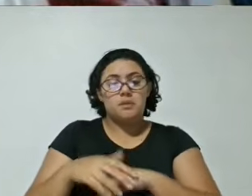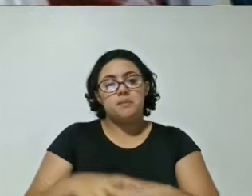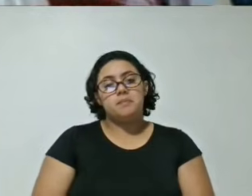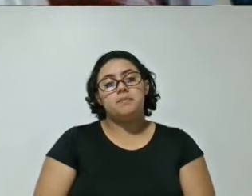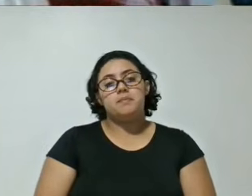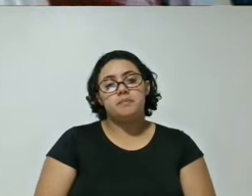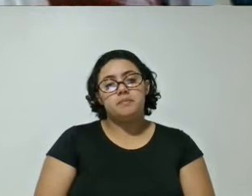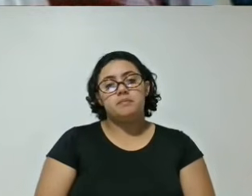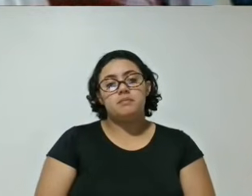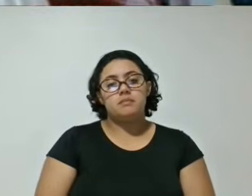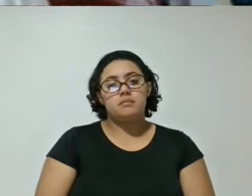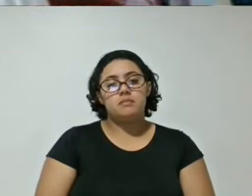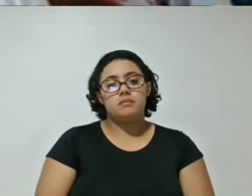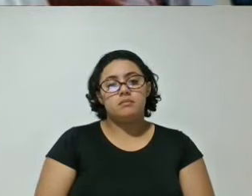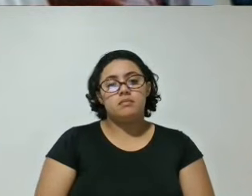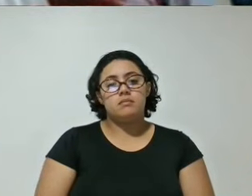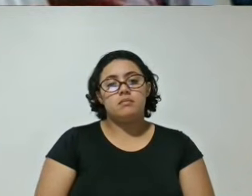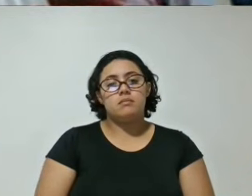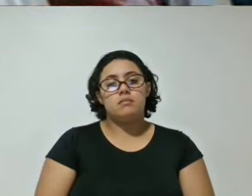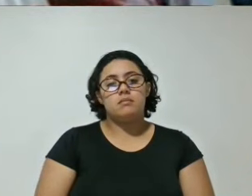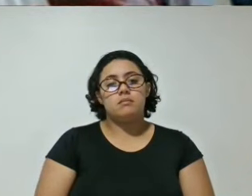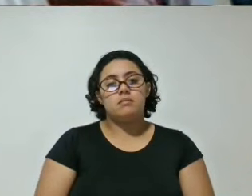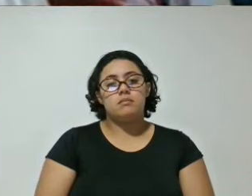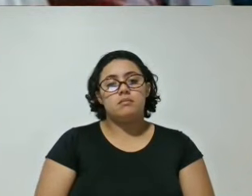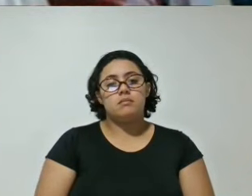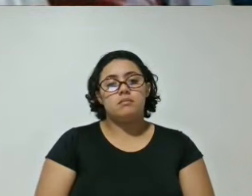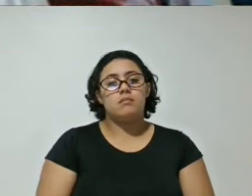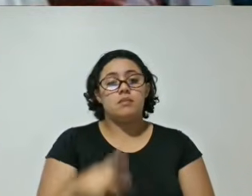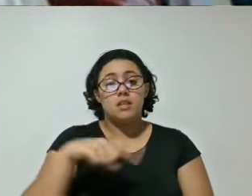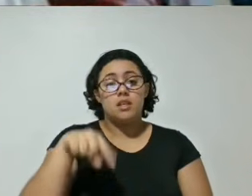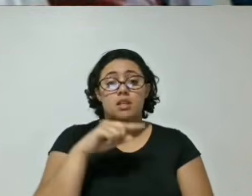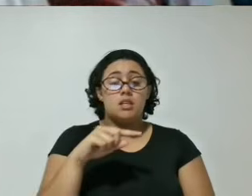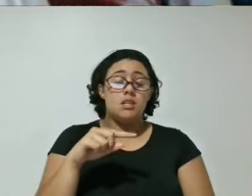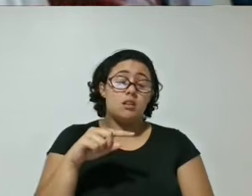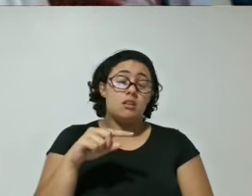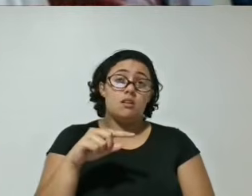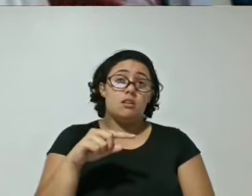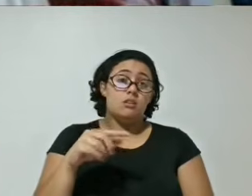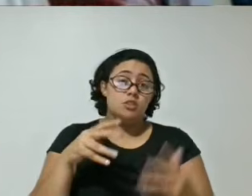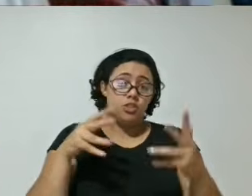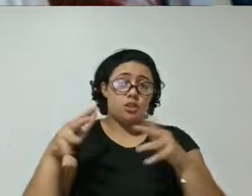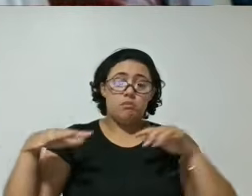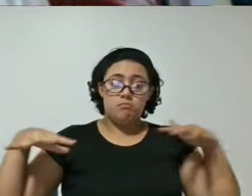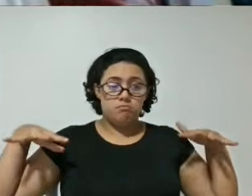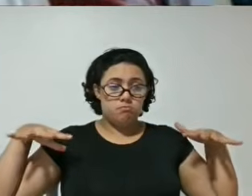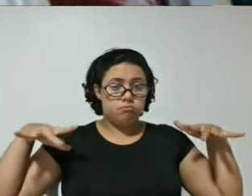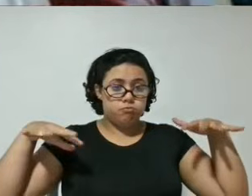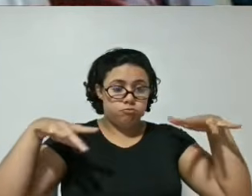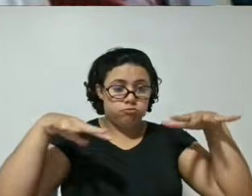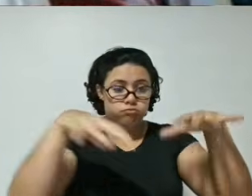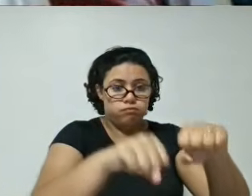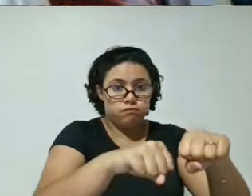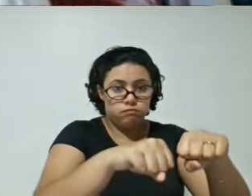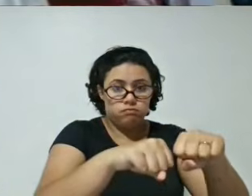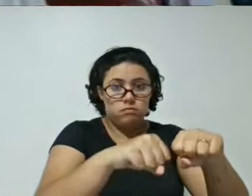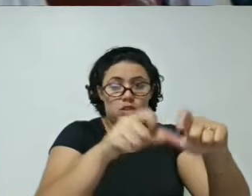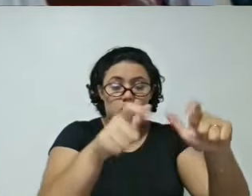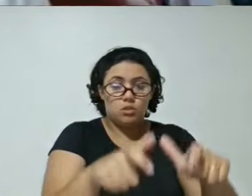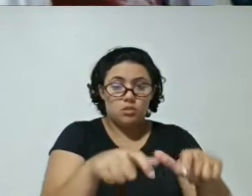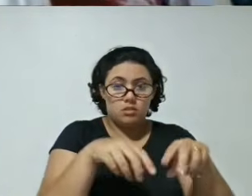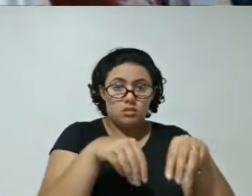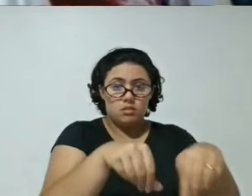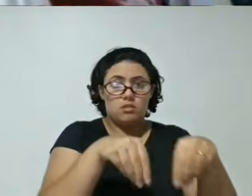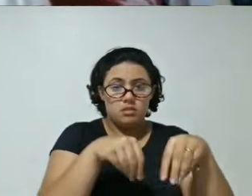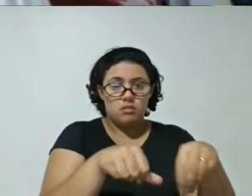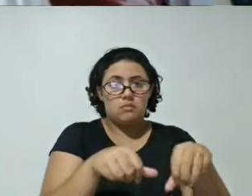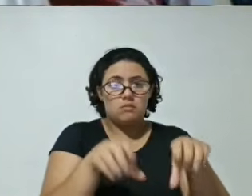Porque chegaram ali num lugar de invasão, que não tinha, né? Invadiram um pedaço ali, que é onde ela morou até nenhuma infraestrutura,